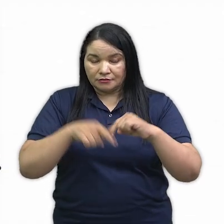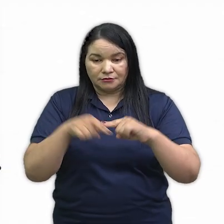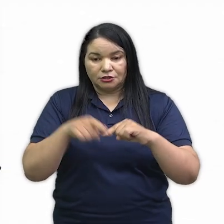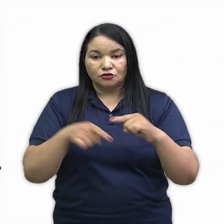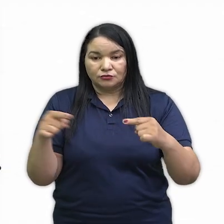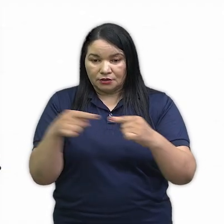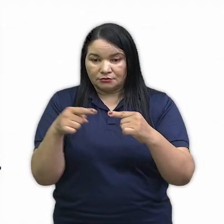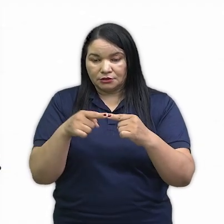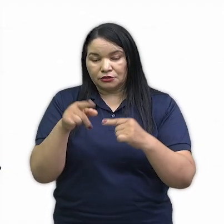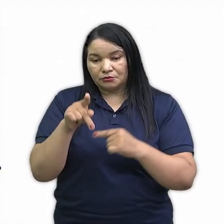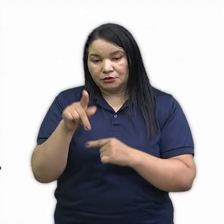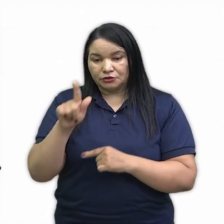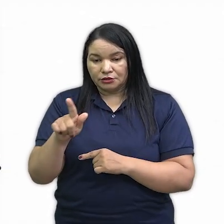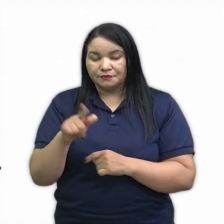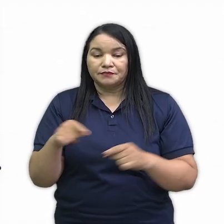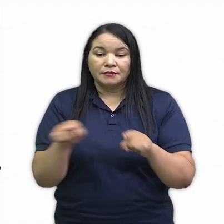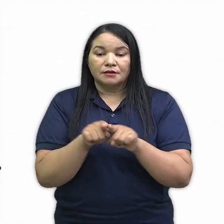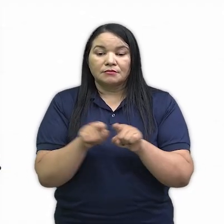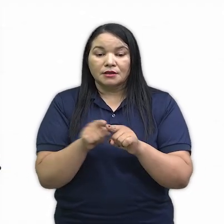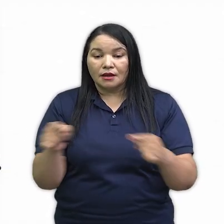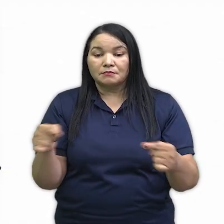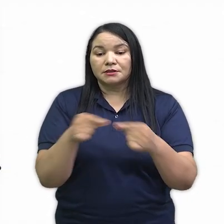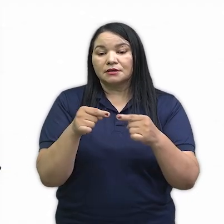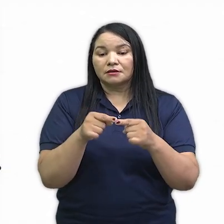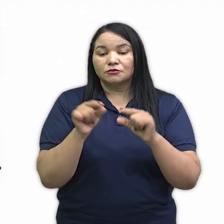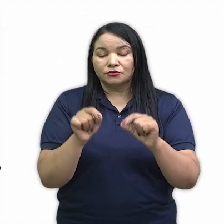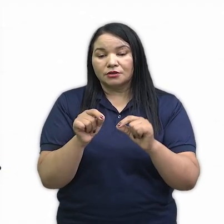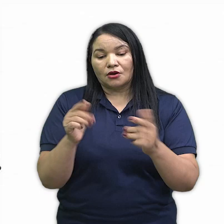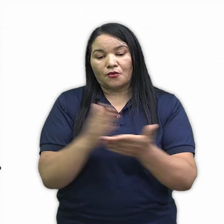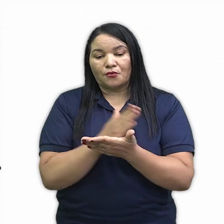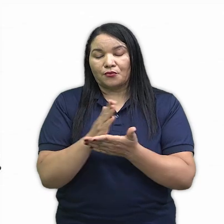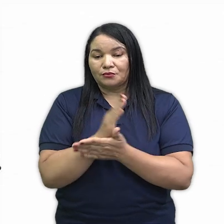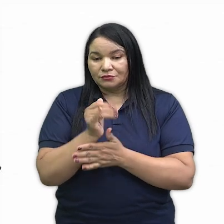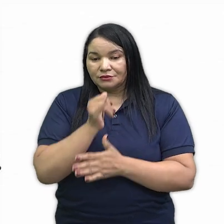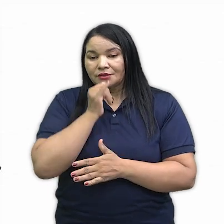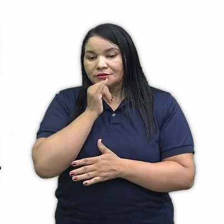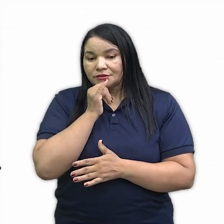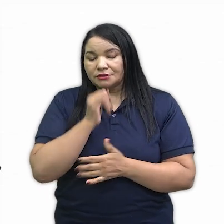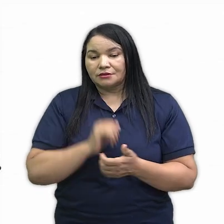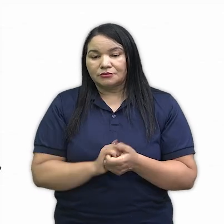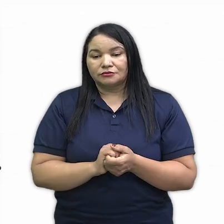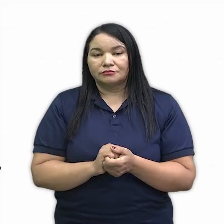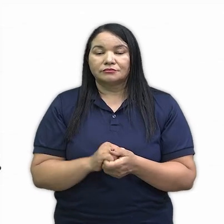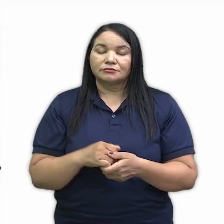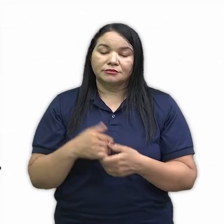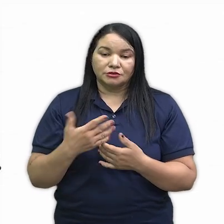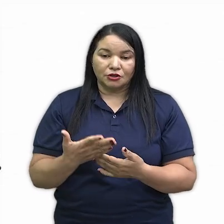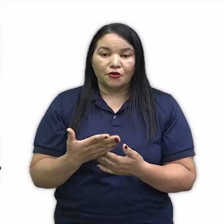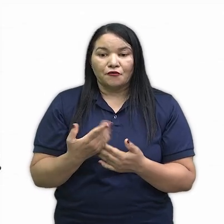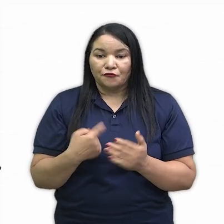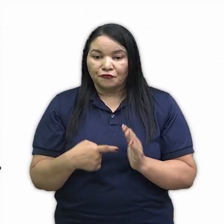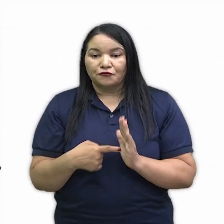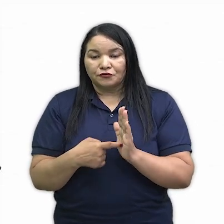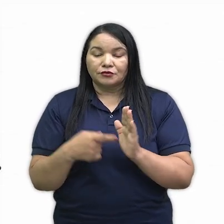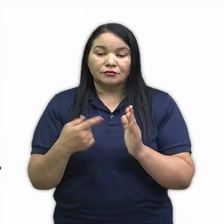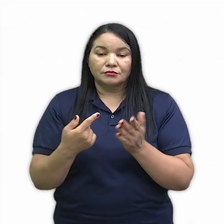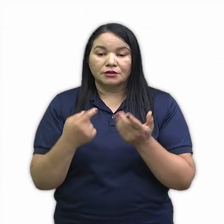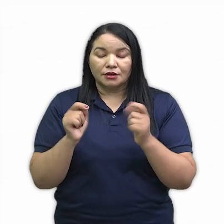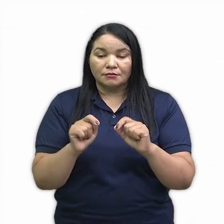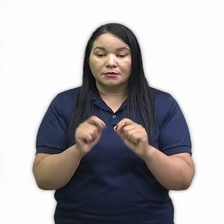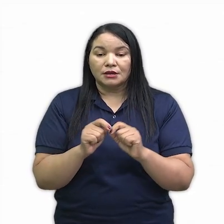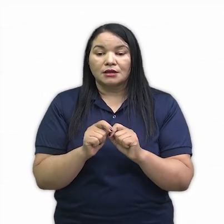termo geral, né, e aplicamos também alguns exemplos, tá? Assim também como nós vimos